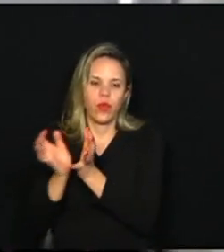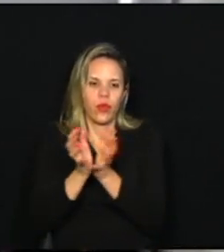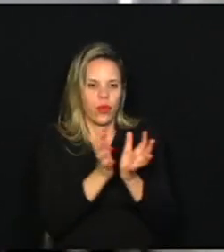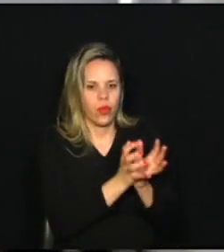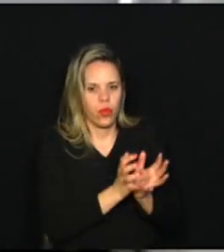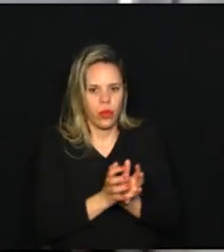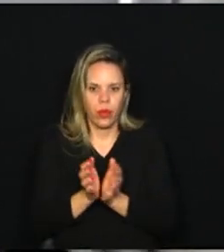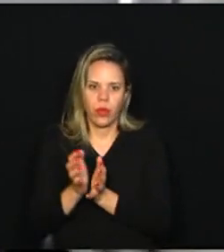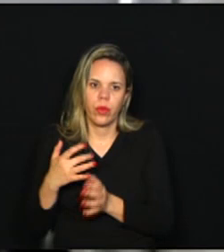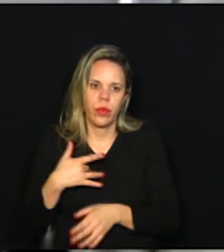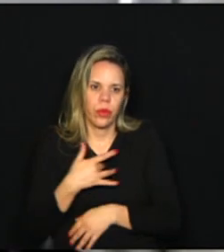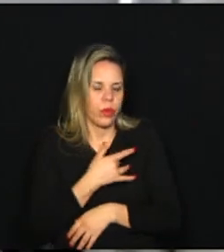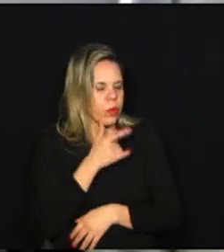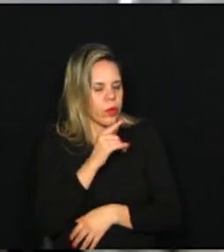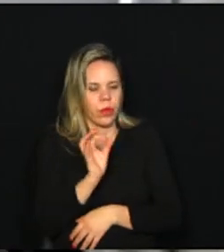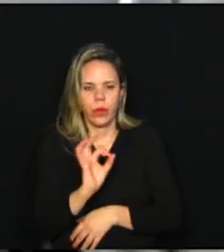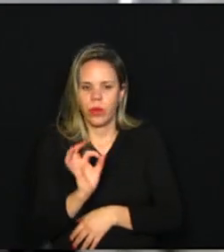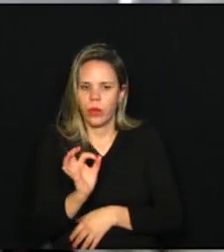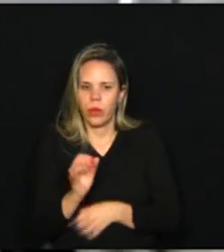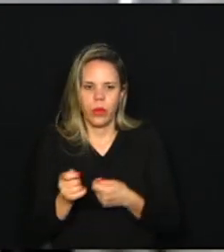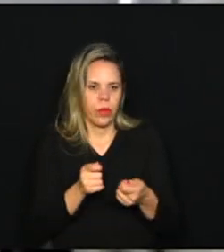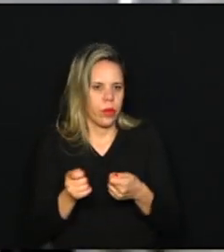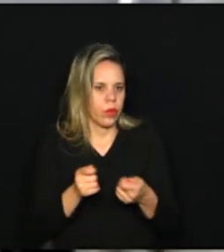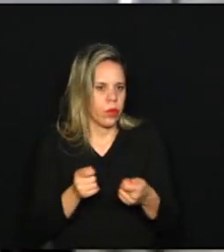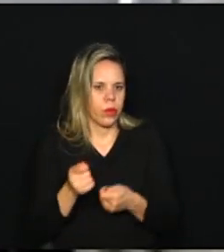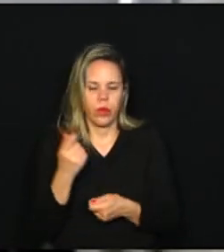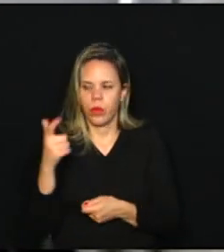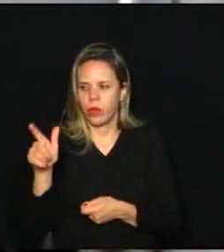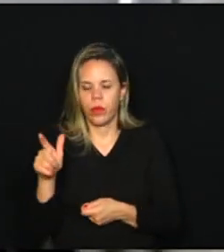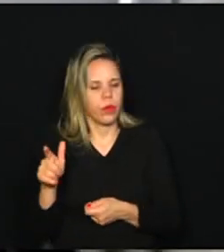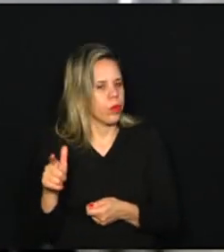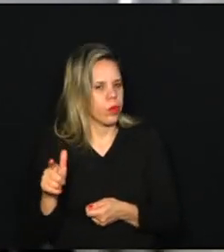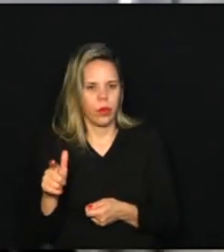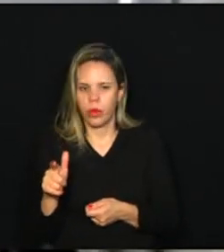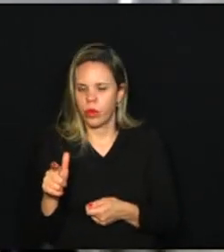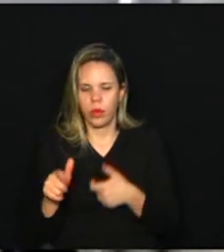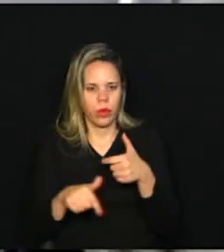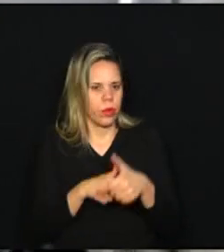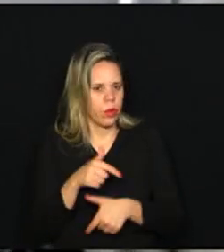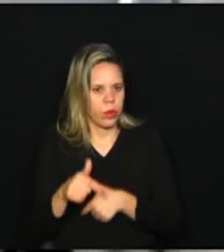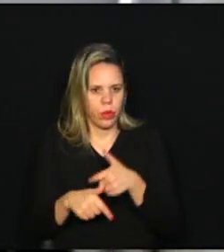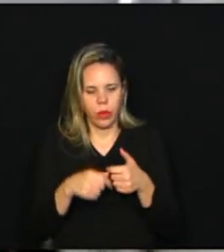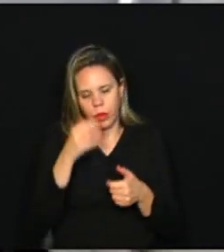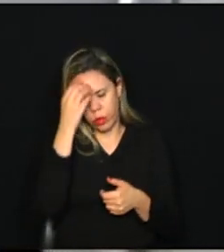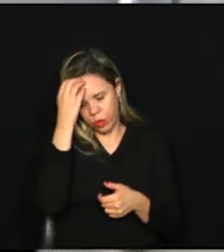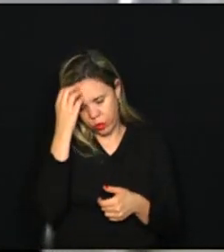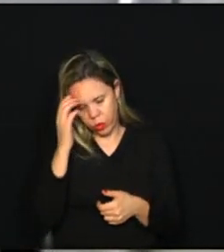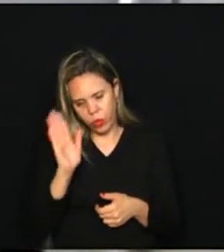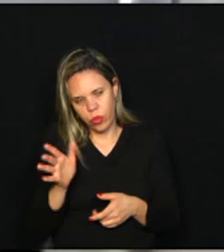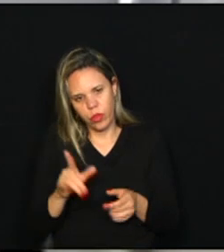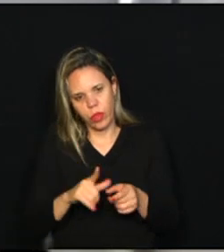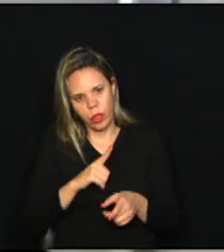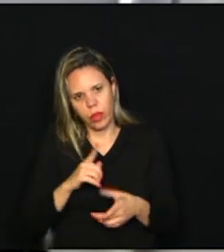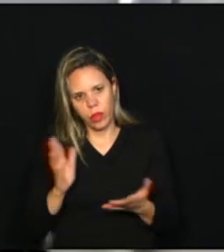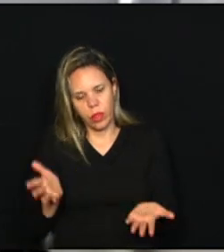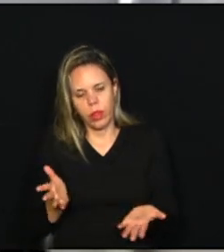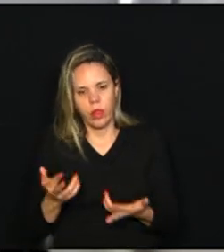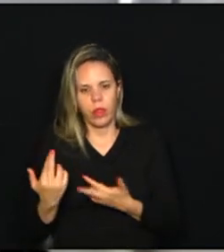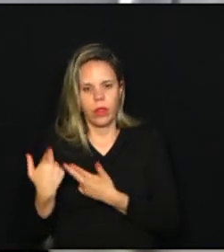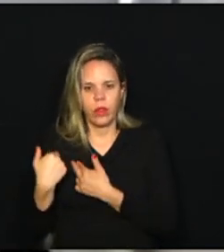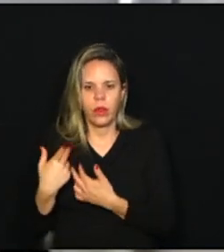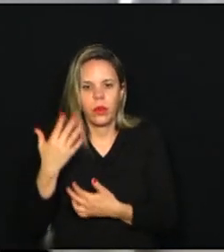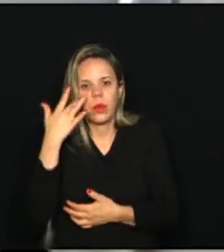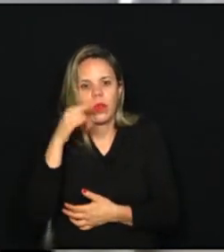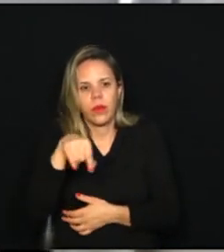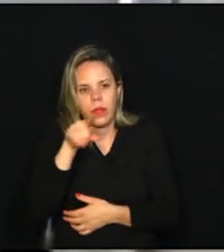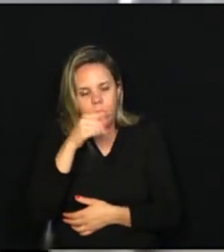saúde não conseguem dar conta de nenhum outro tipo de atividade, além do que a gente está fazendo. Não sei se